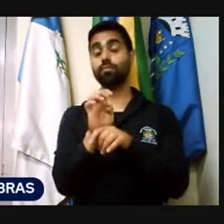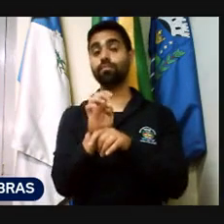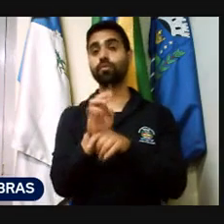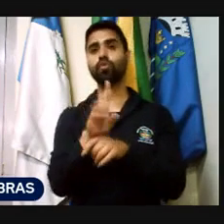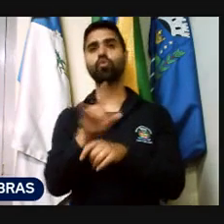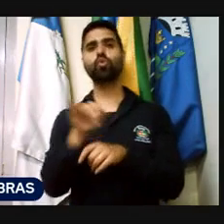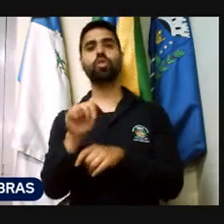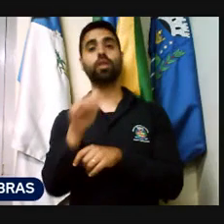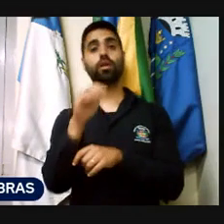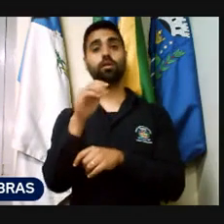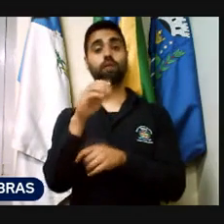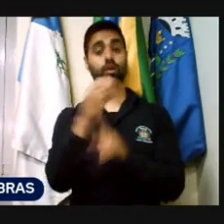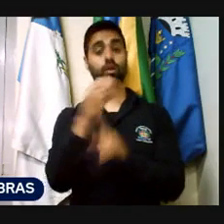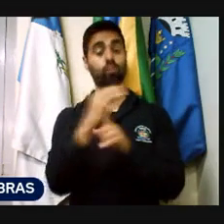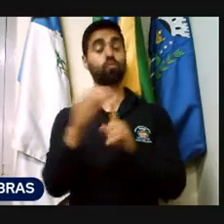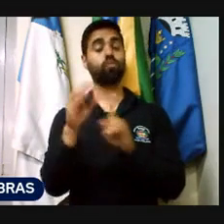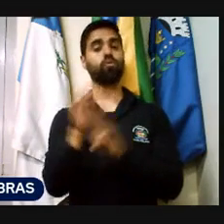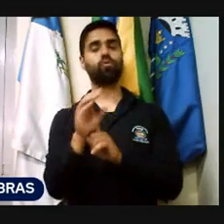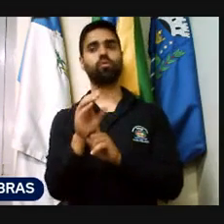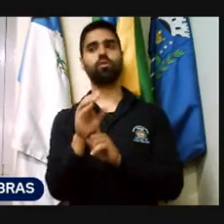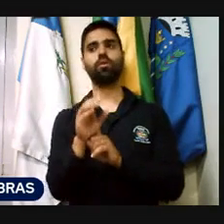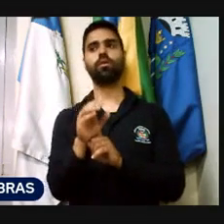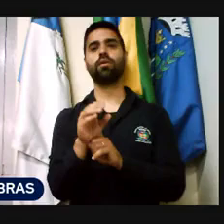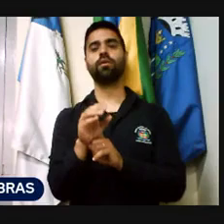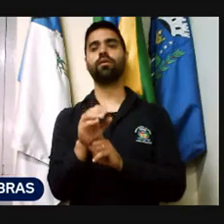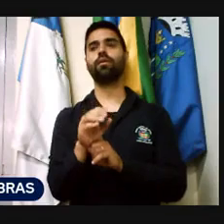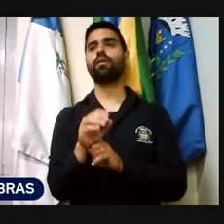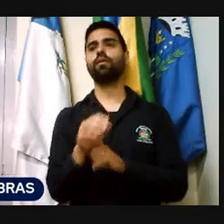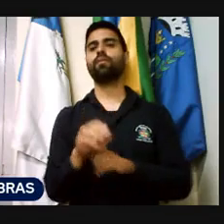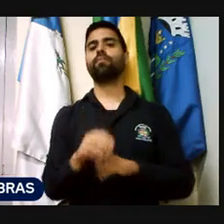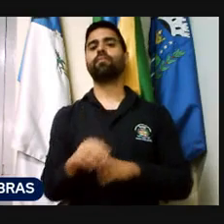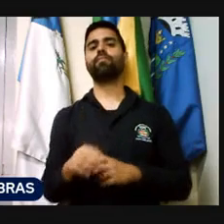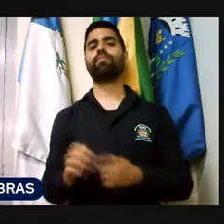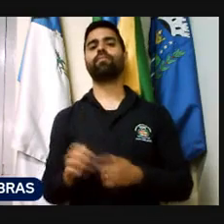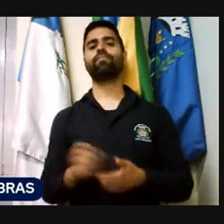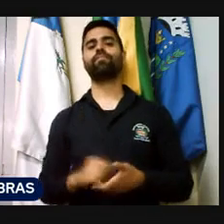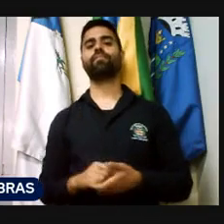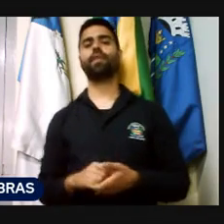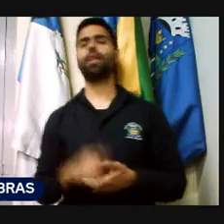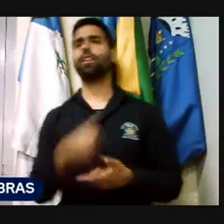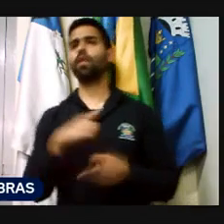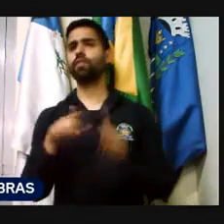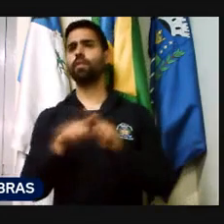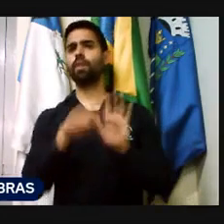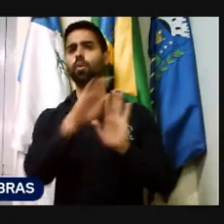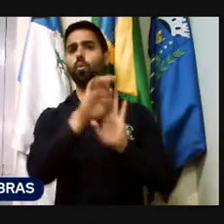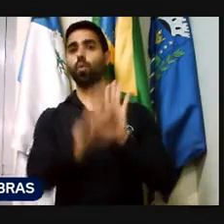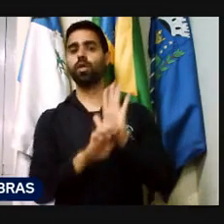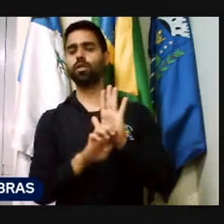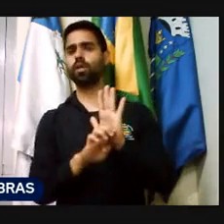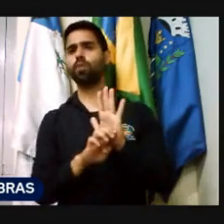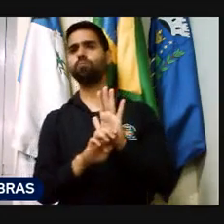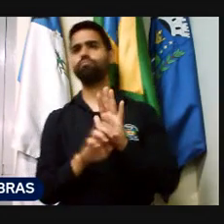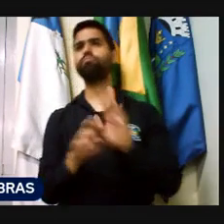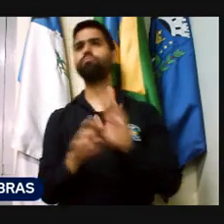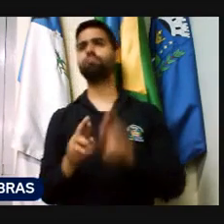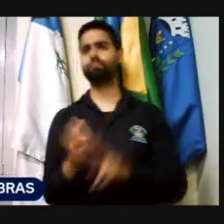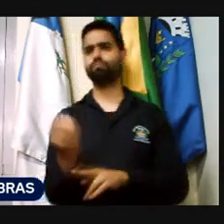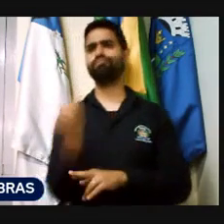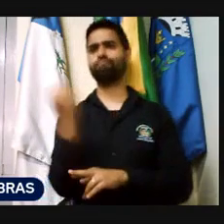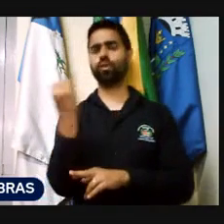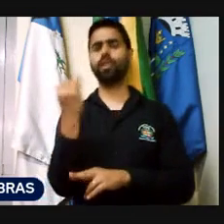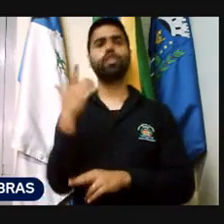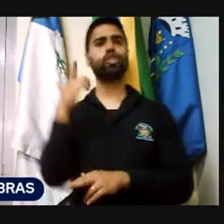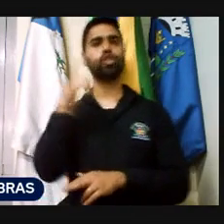no Dia Nacional da Cultura, mais precisamente à noite, abre-se um edital super importante, de